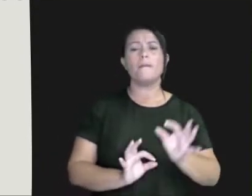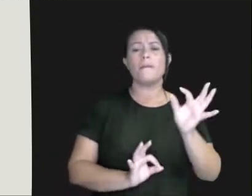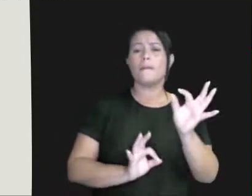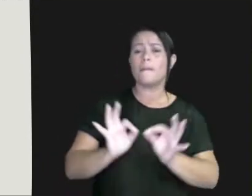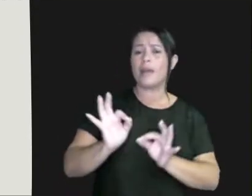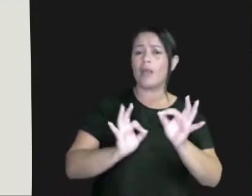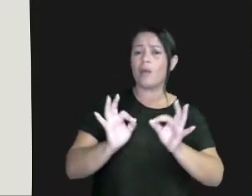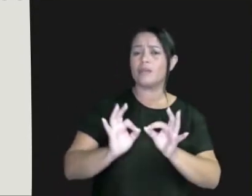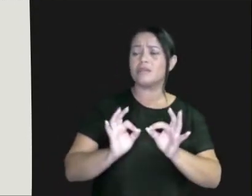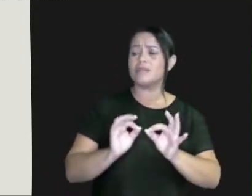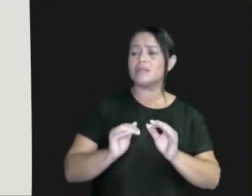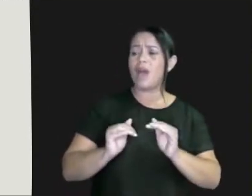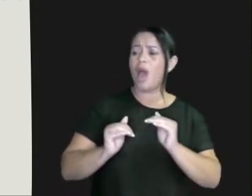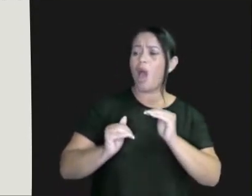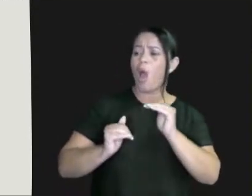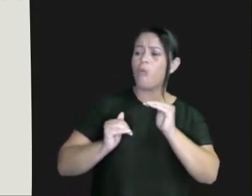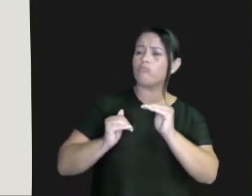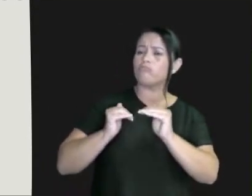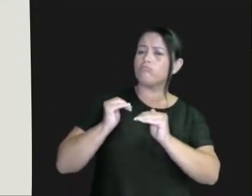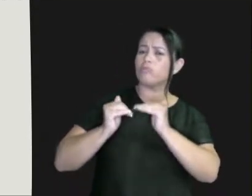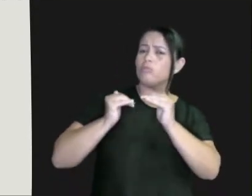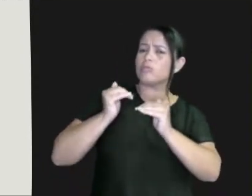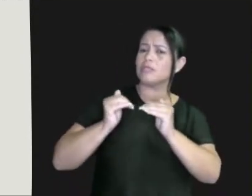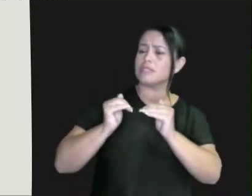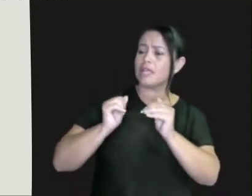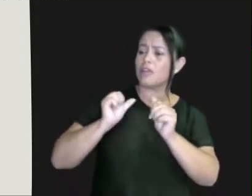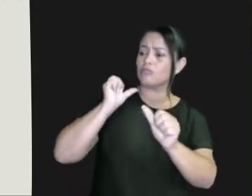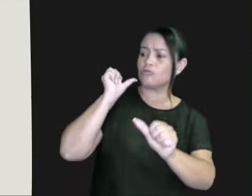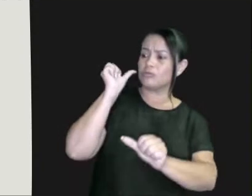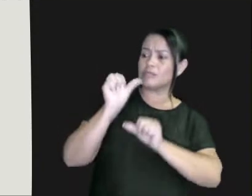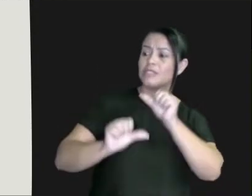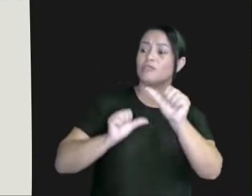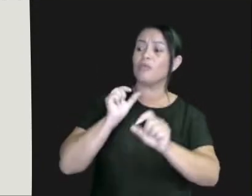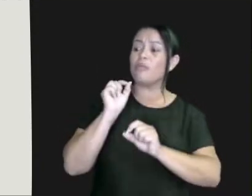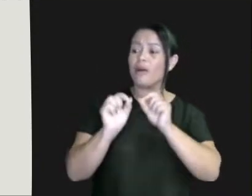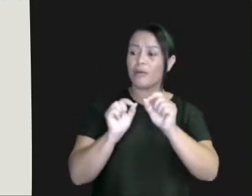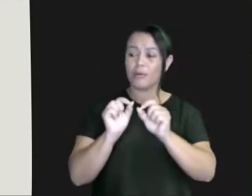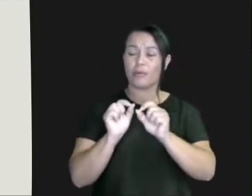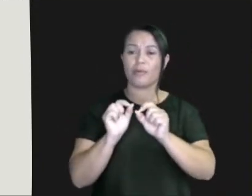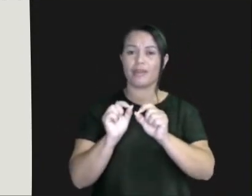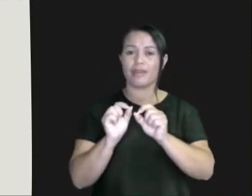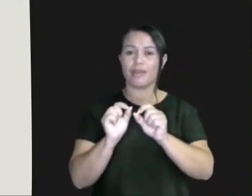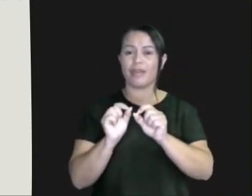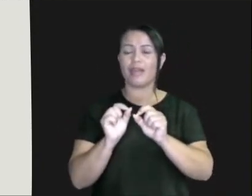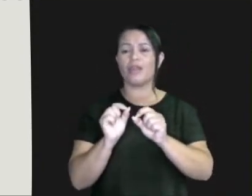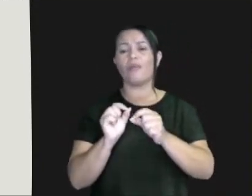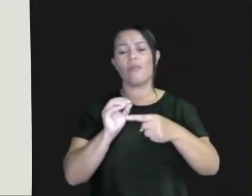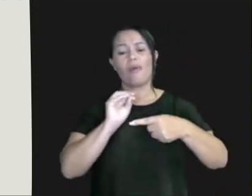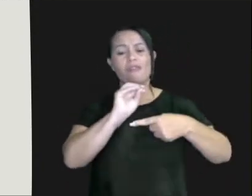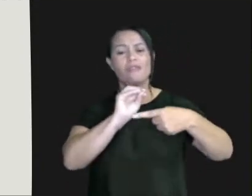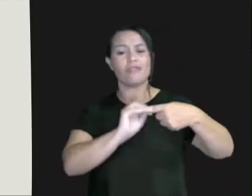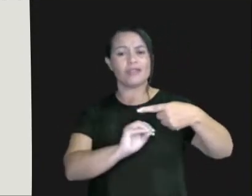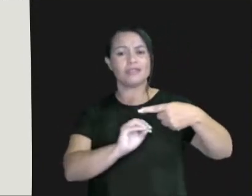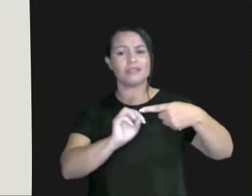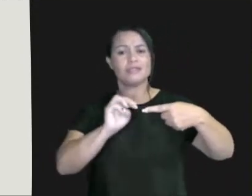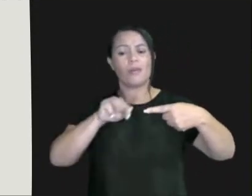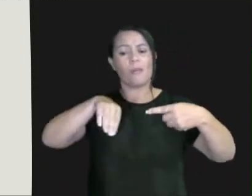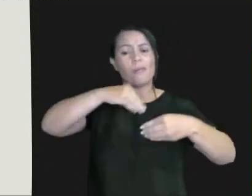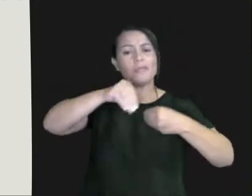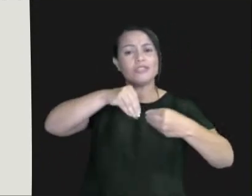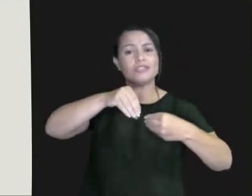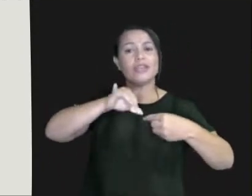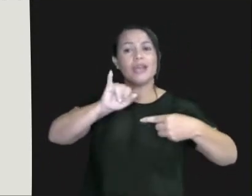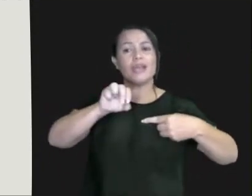processo inverso, isto é, transformar a fração mista em uma imprópria, basta conservar